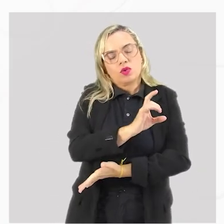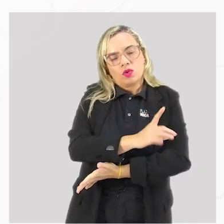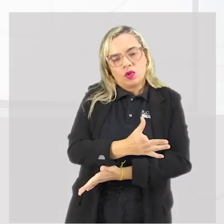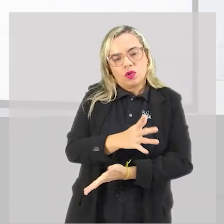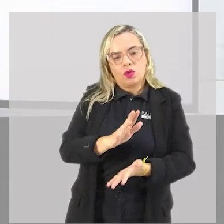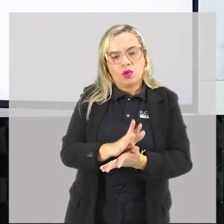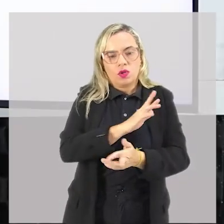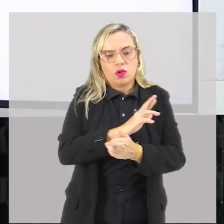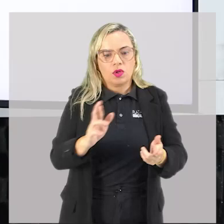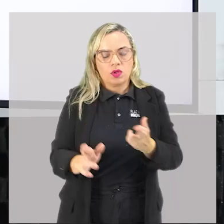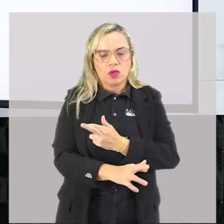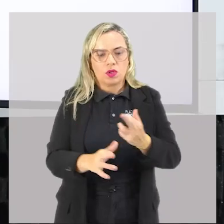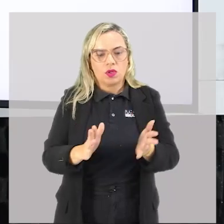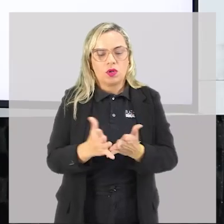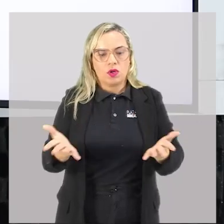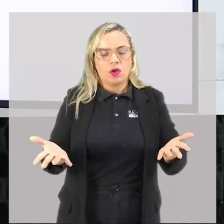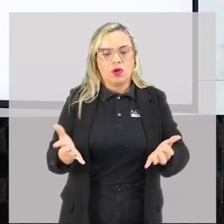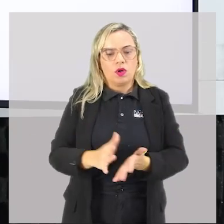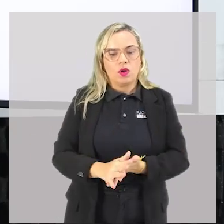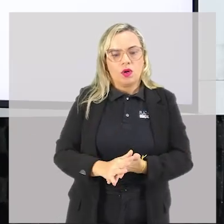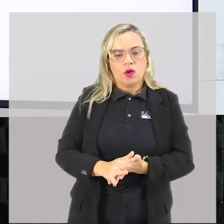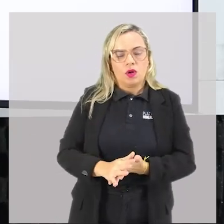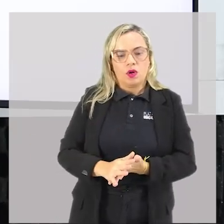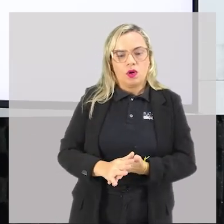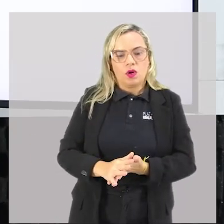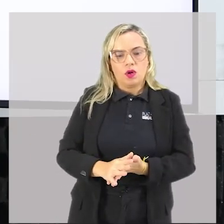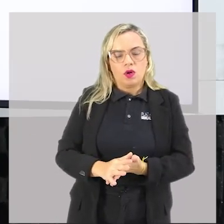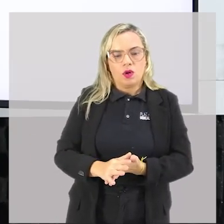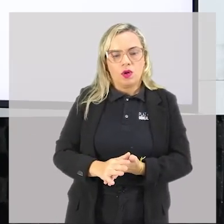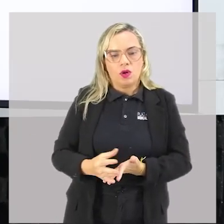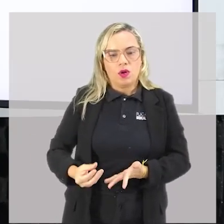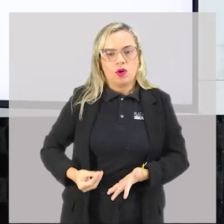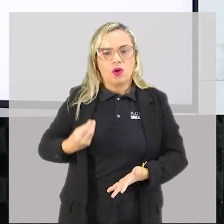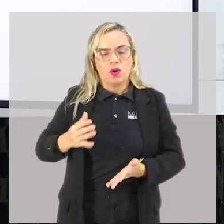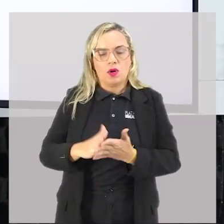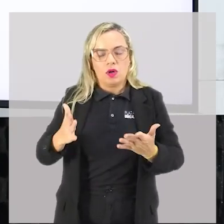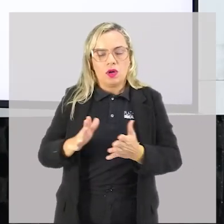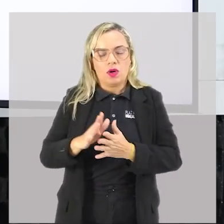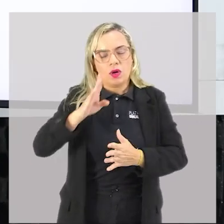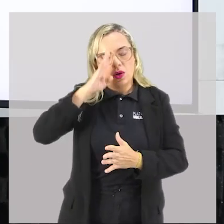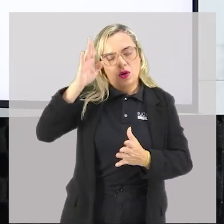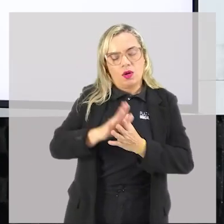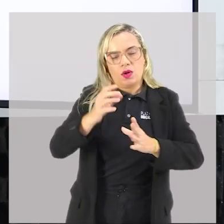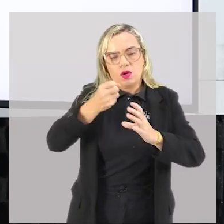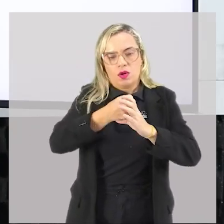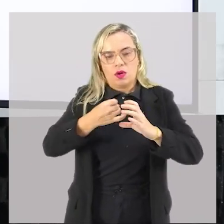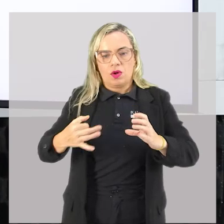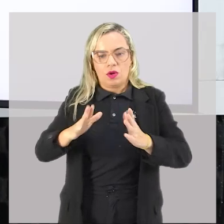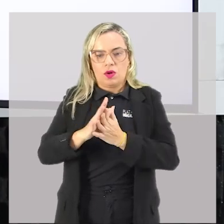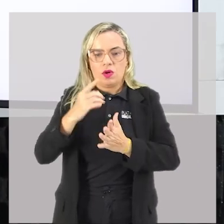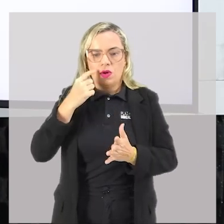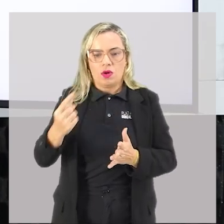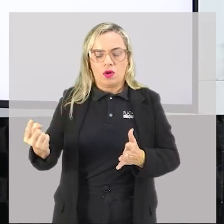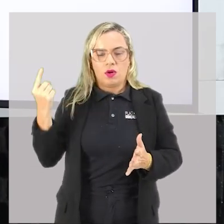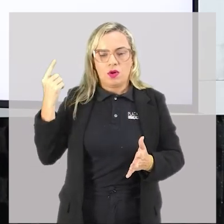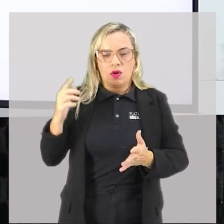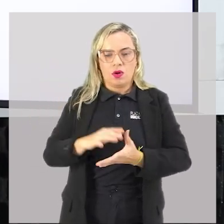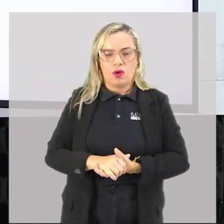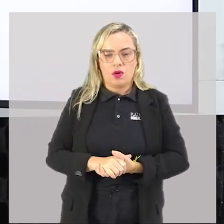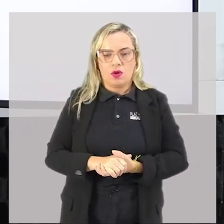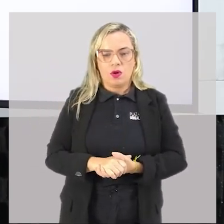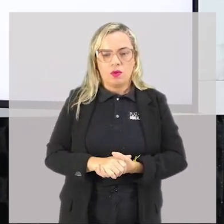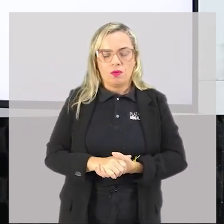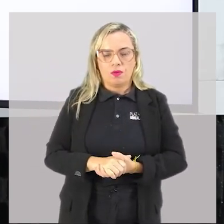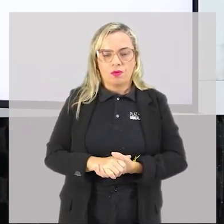associados à questão presencial. As principais características de uma entrevista. Informative and